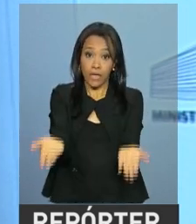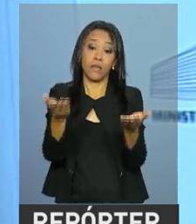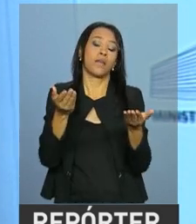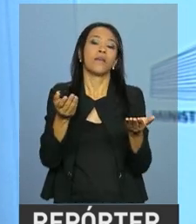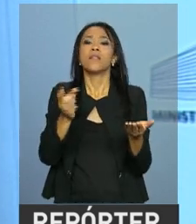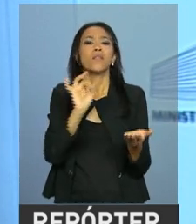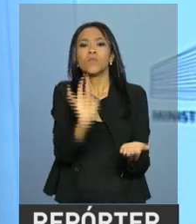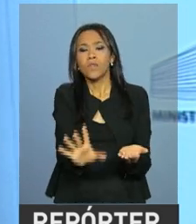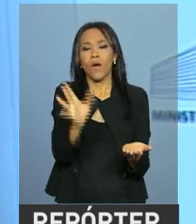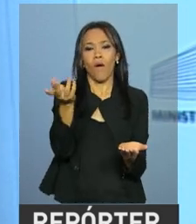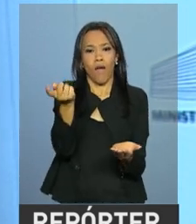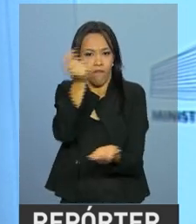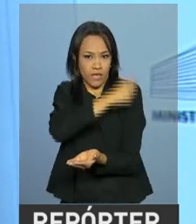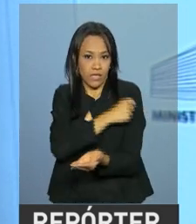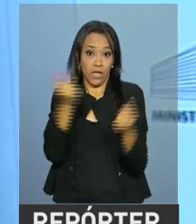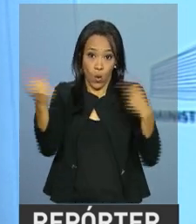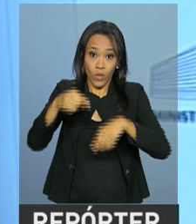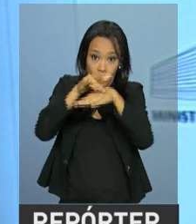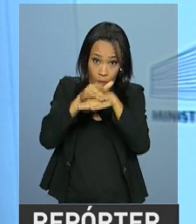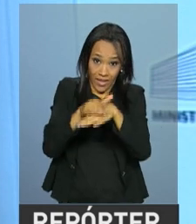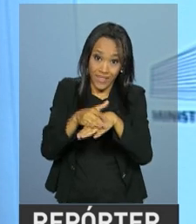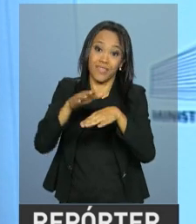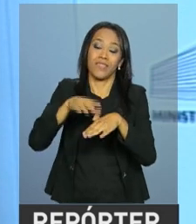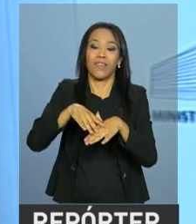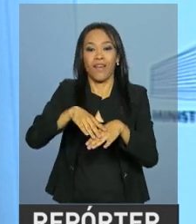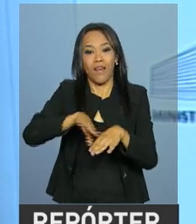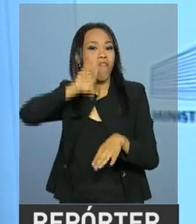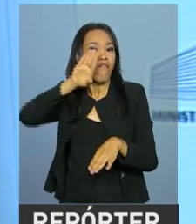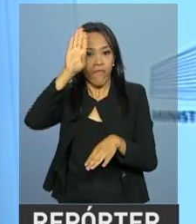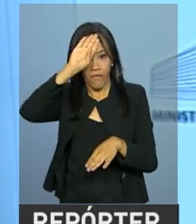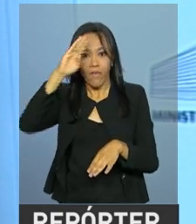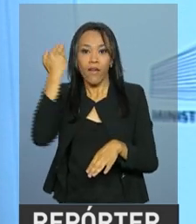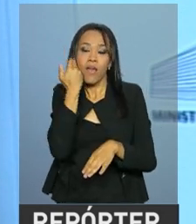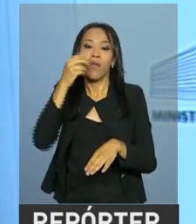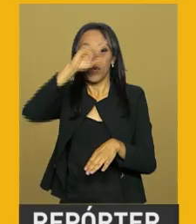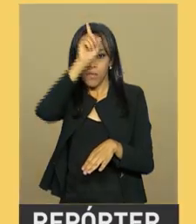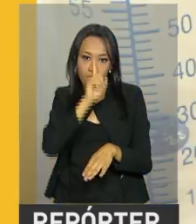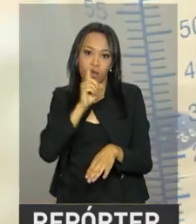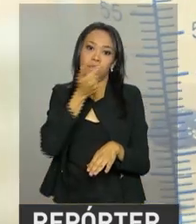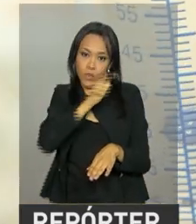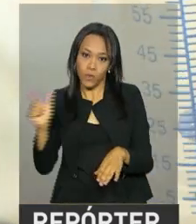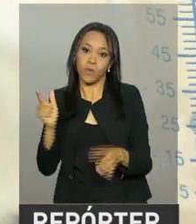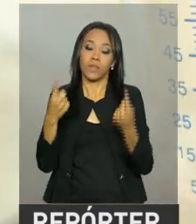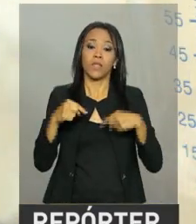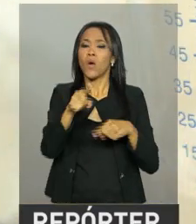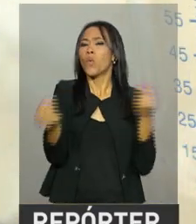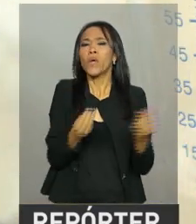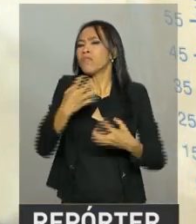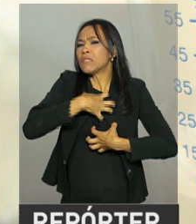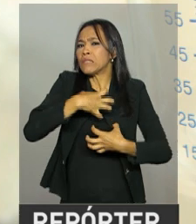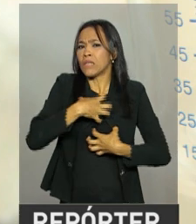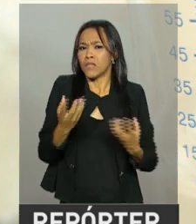somente para a vacina contra a febre amarela mas para todo o conjunto de mais de 50 imunobiológicos em todo o país os sintomas iniciais da